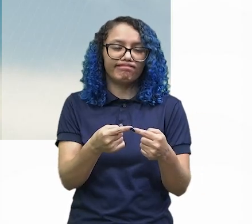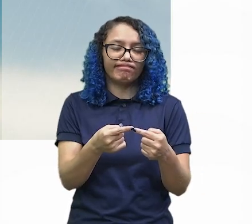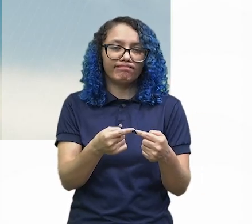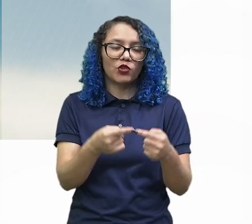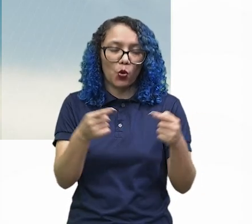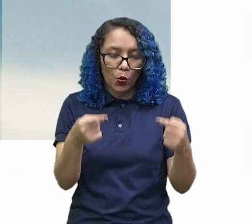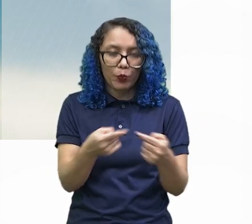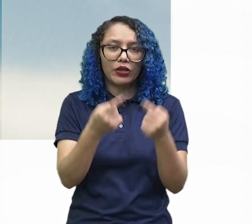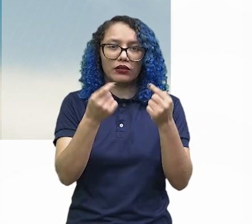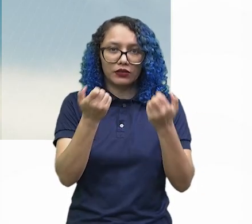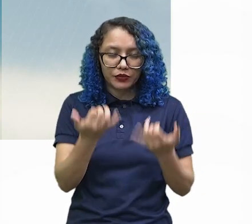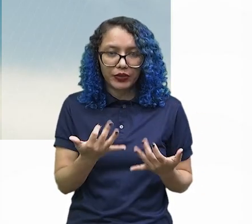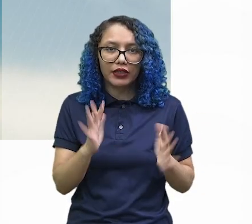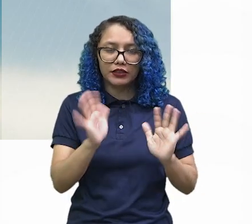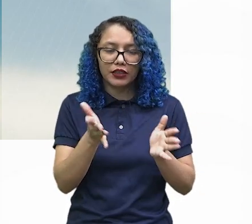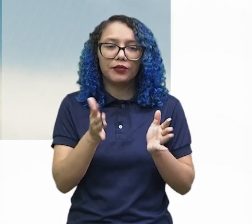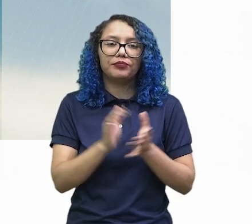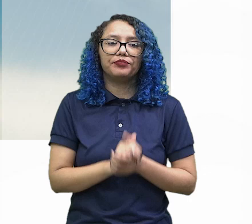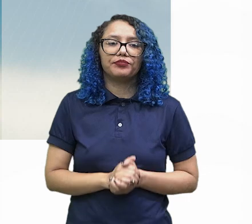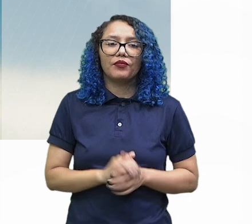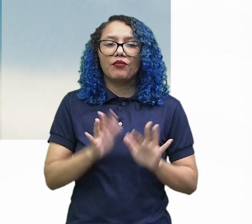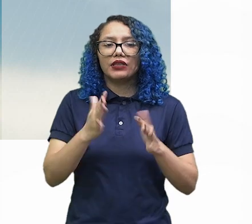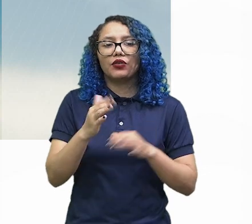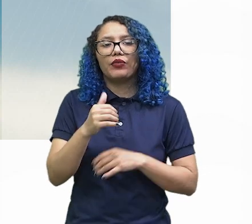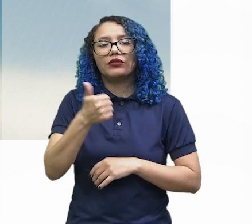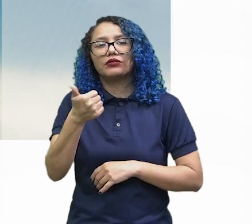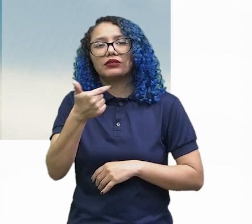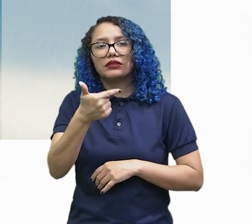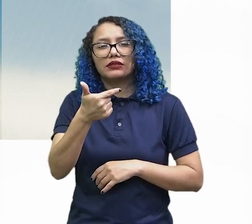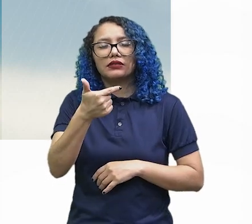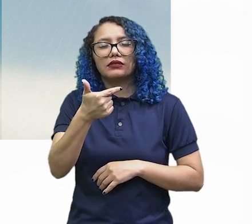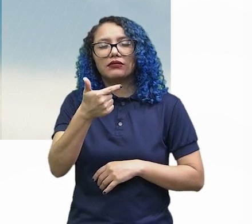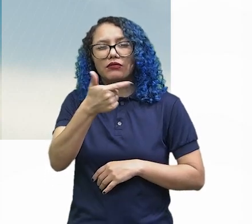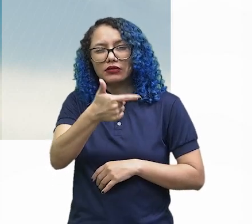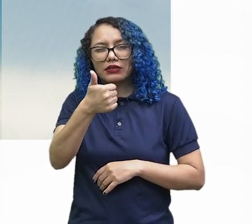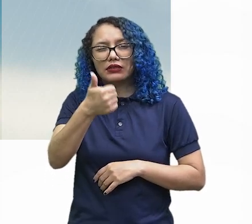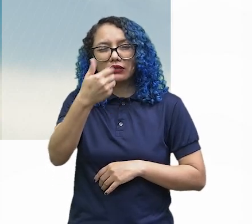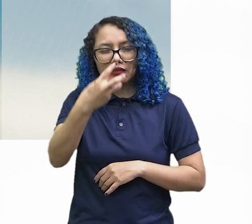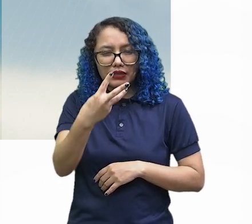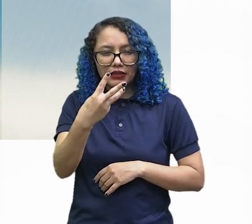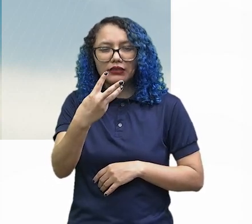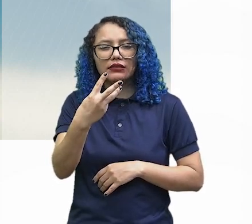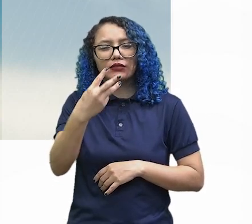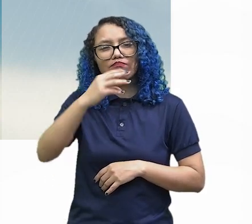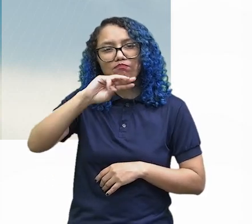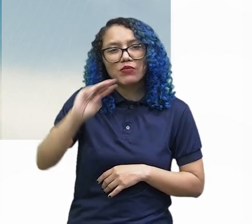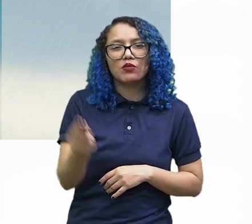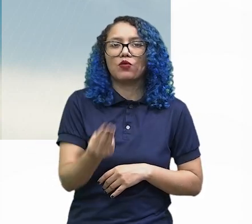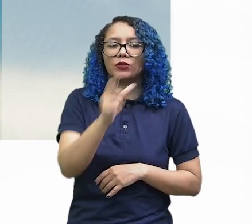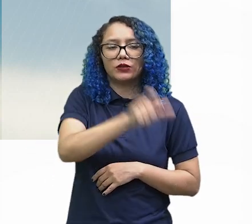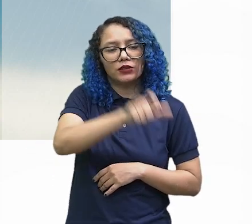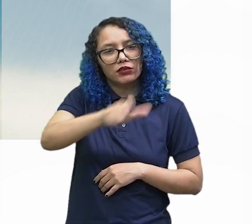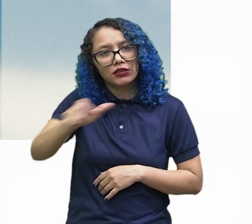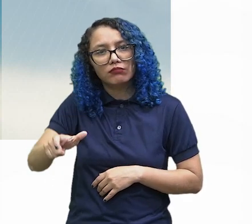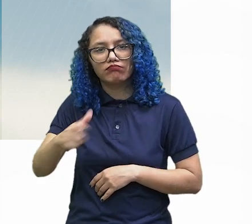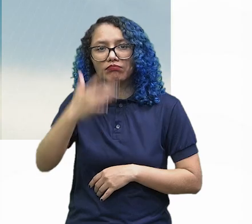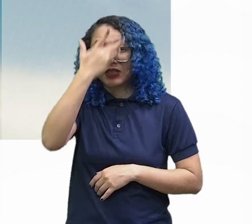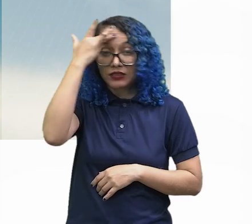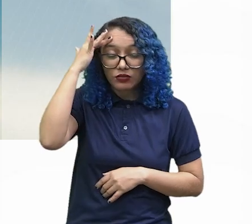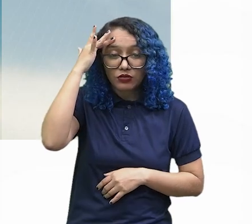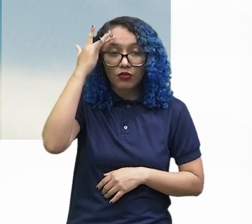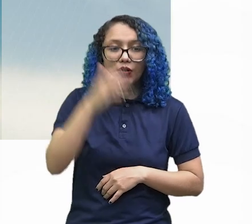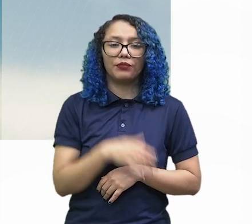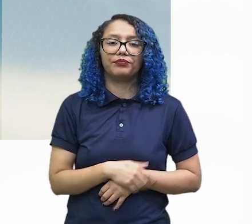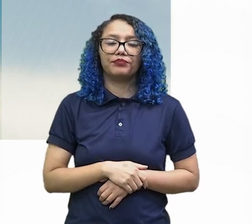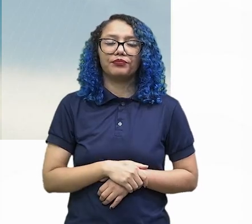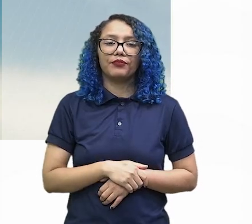O Brasil aí tem em torno de 213 milhões de habitantes. Agora, quais